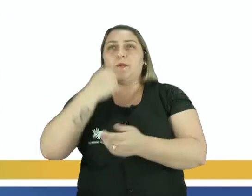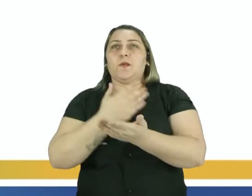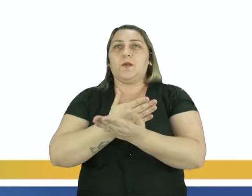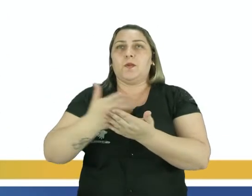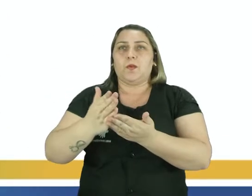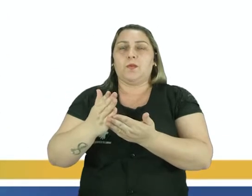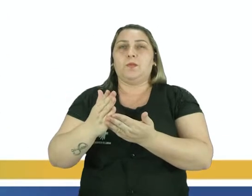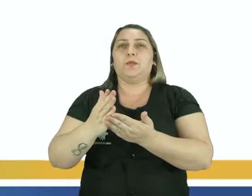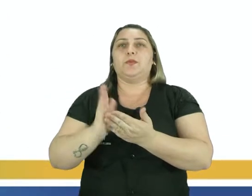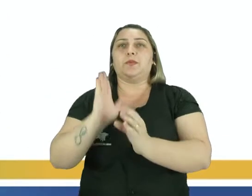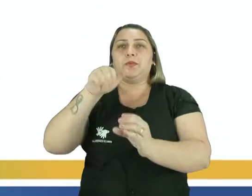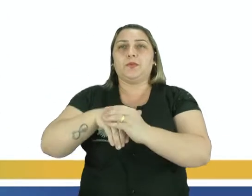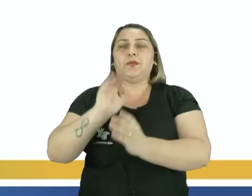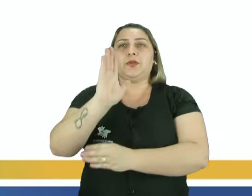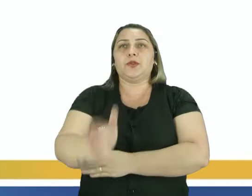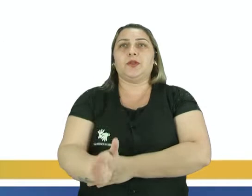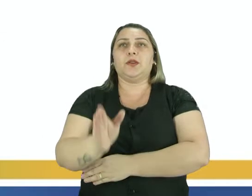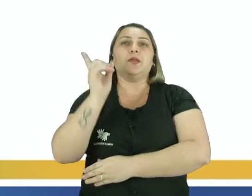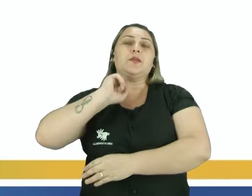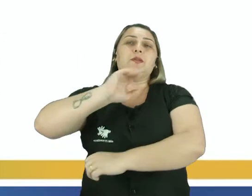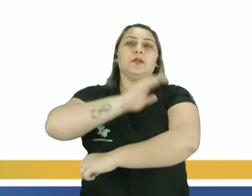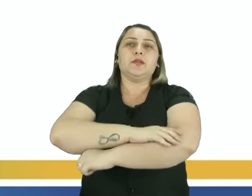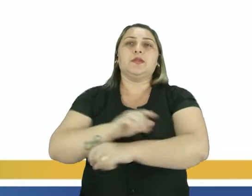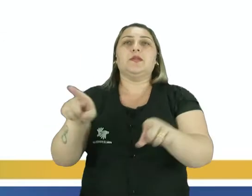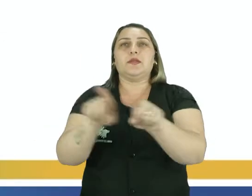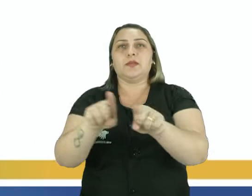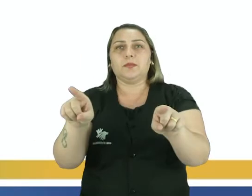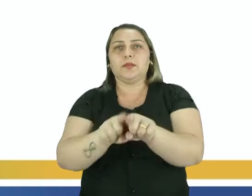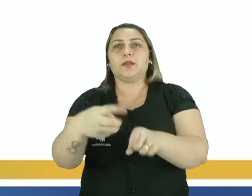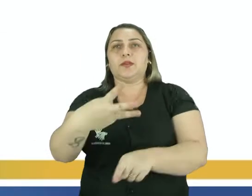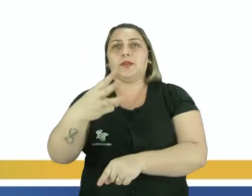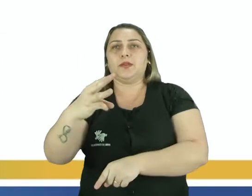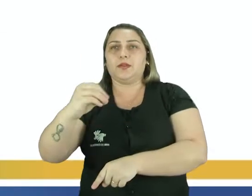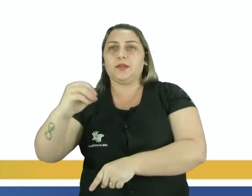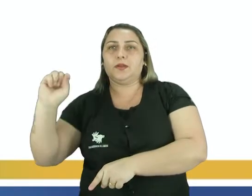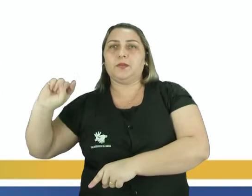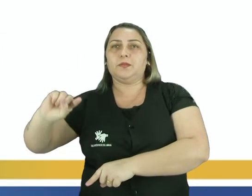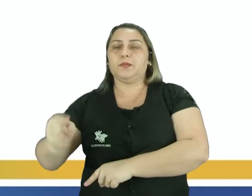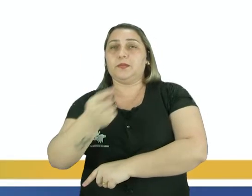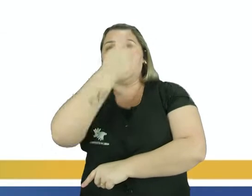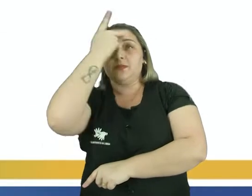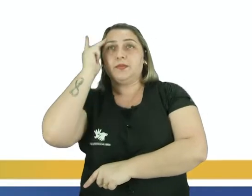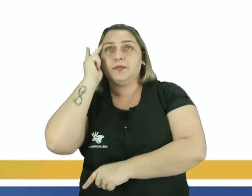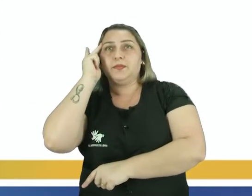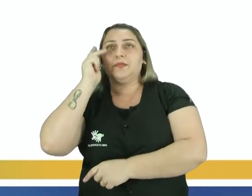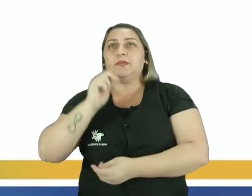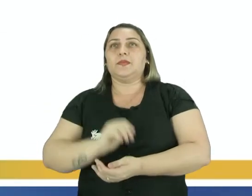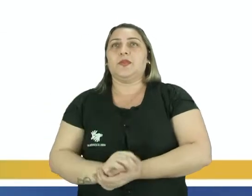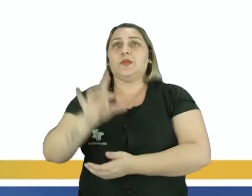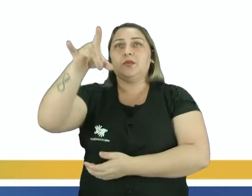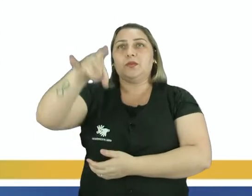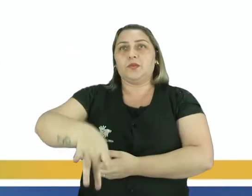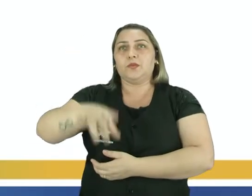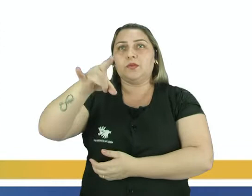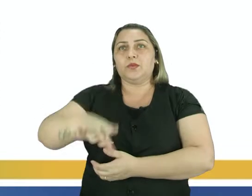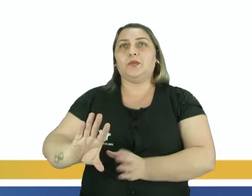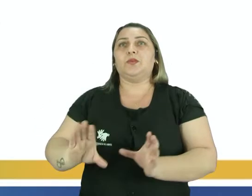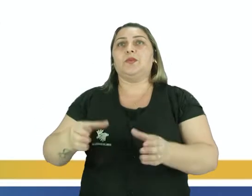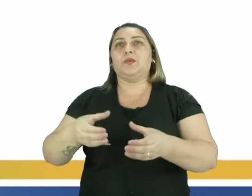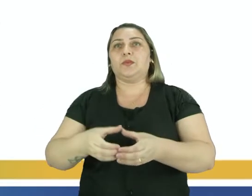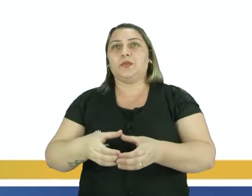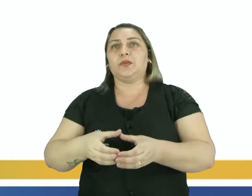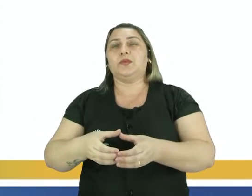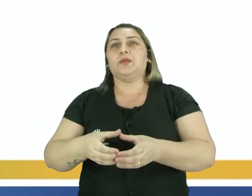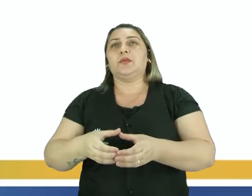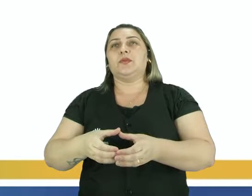do Direta Já lá em Minas Gerais, que vai reunir também cerca de 300 mil pessoas. E essa daqui, que vai ser o